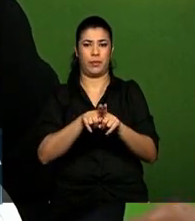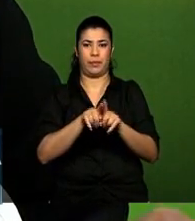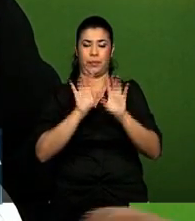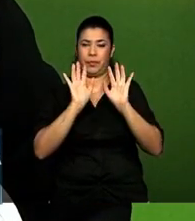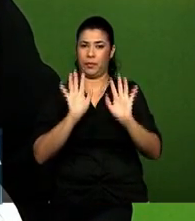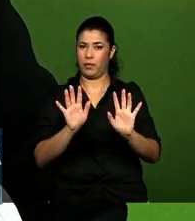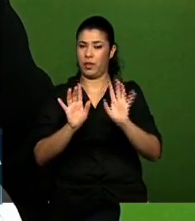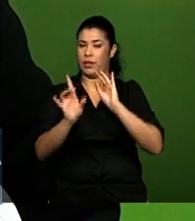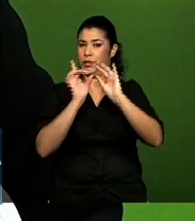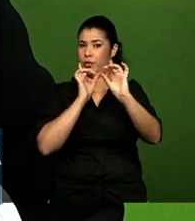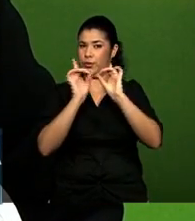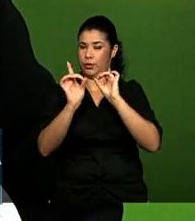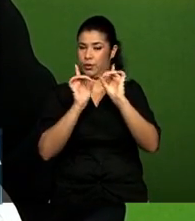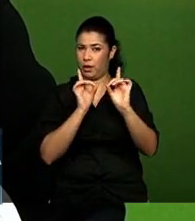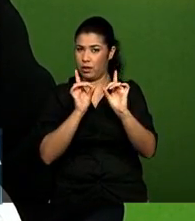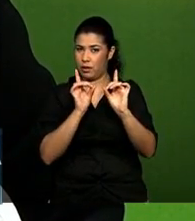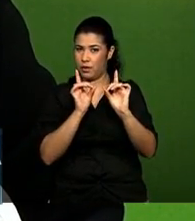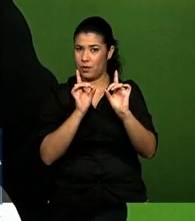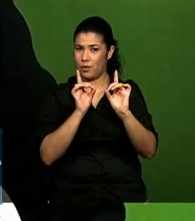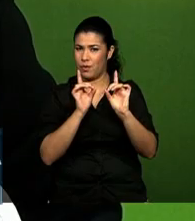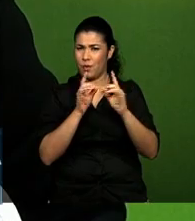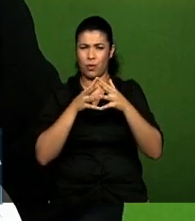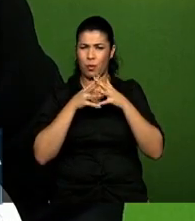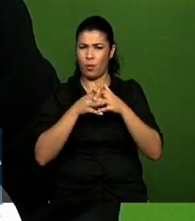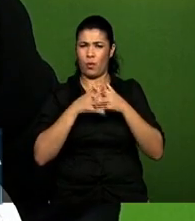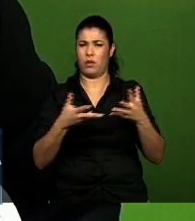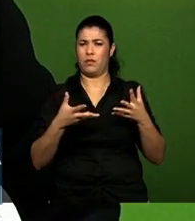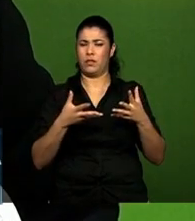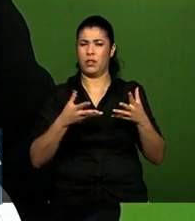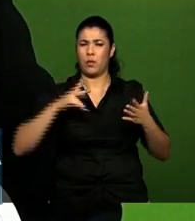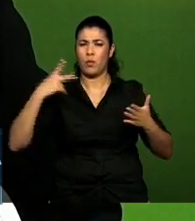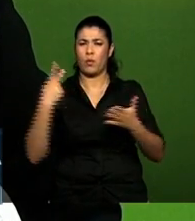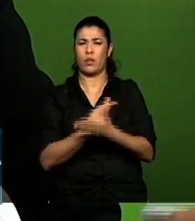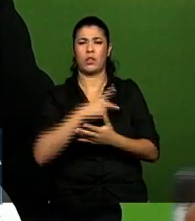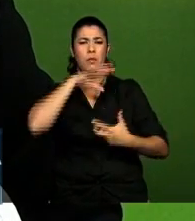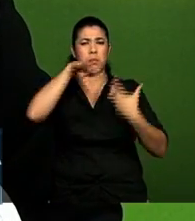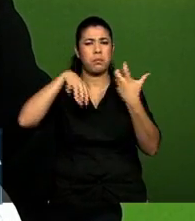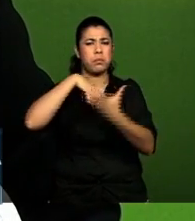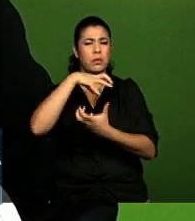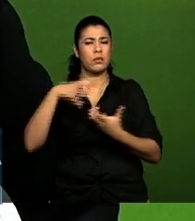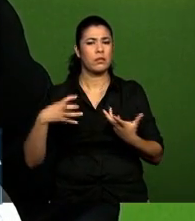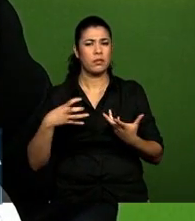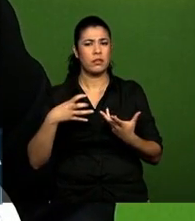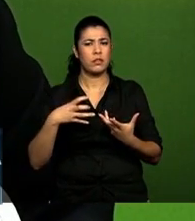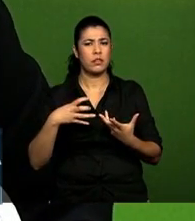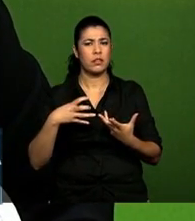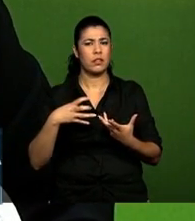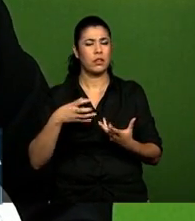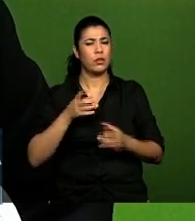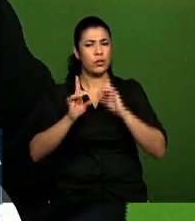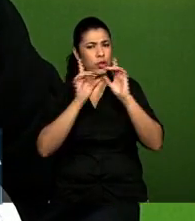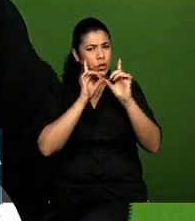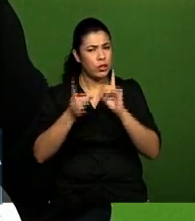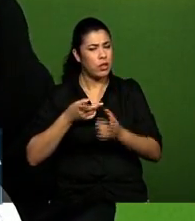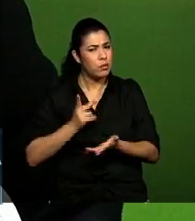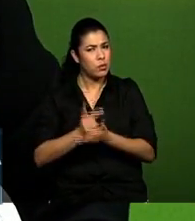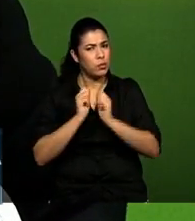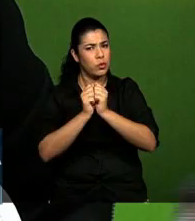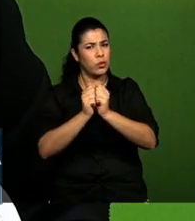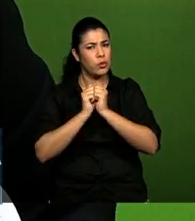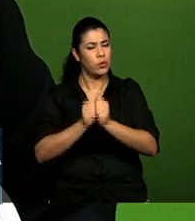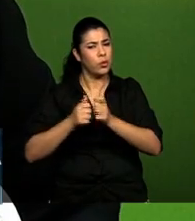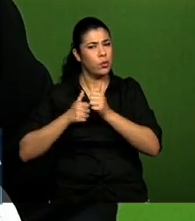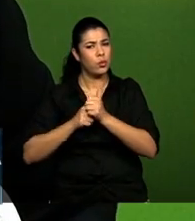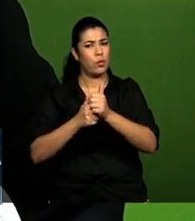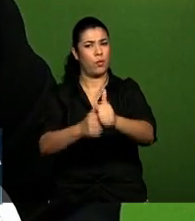com eventos o processo diálogo é um processo permanente de escuta de diálogo de acompanhamento que é